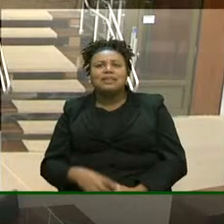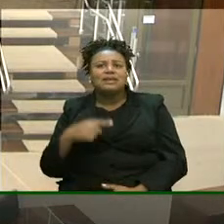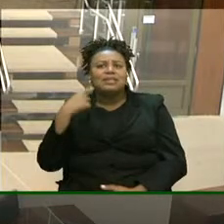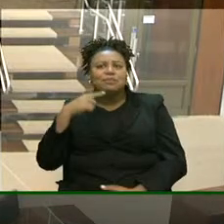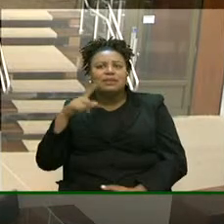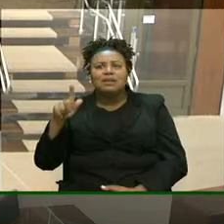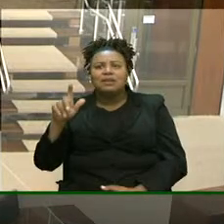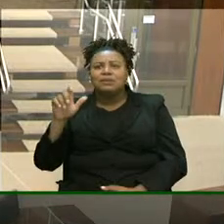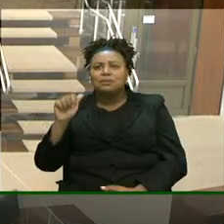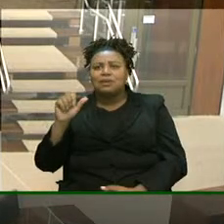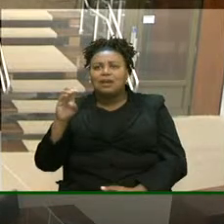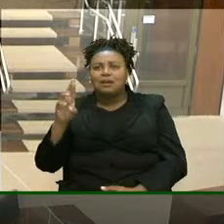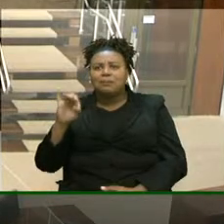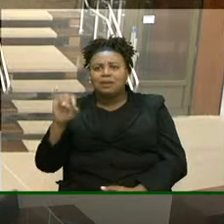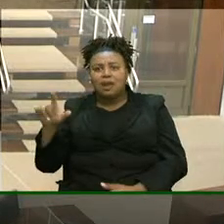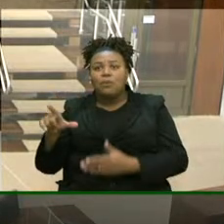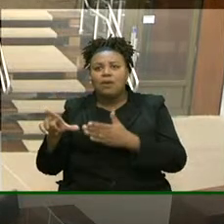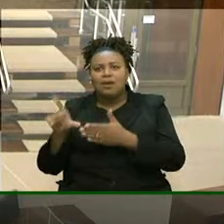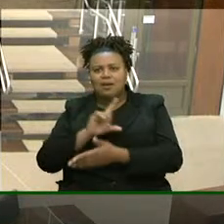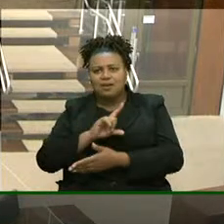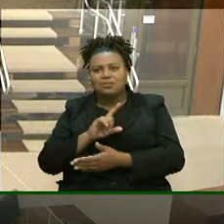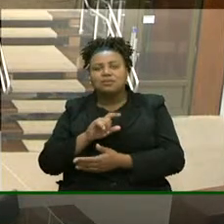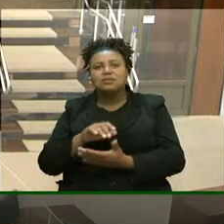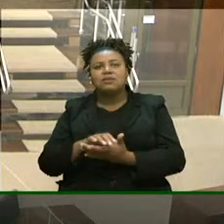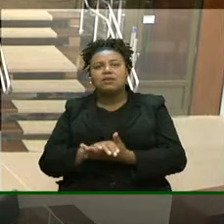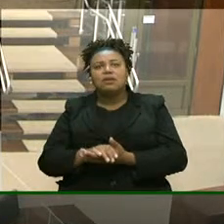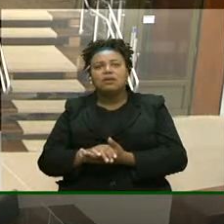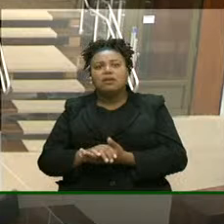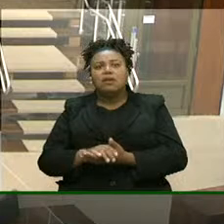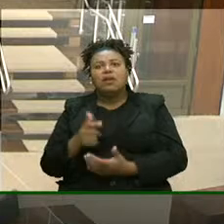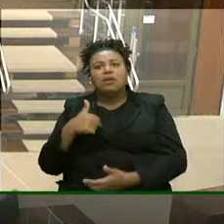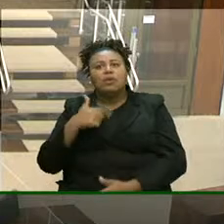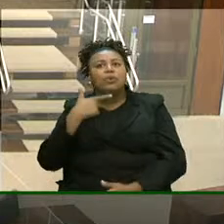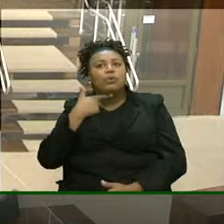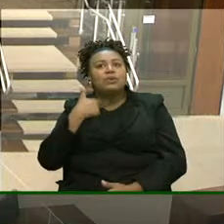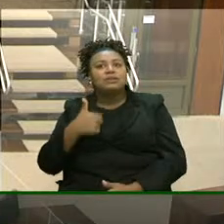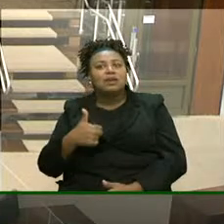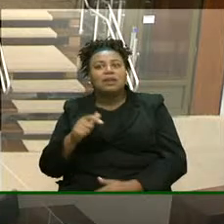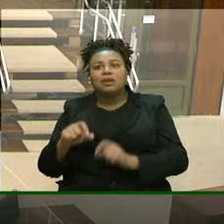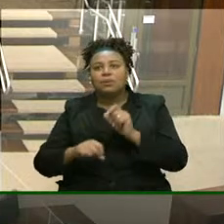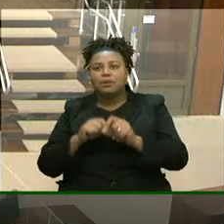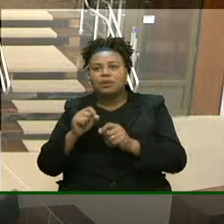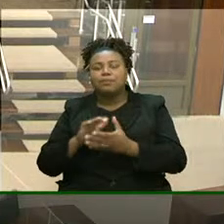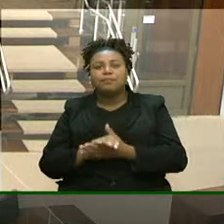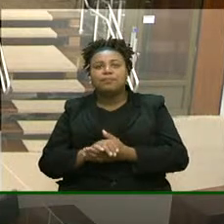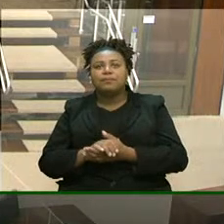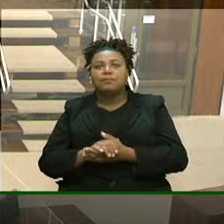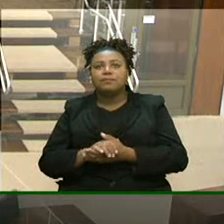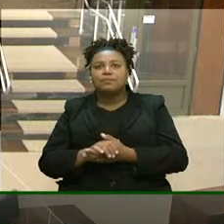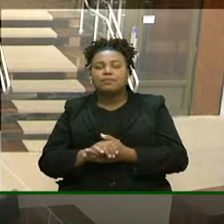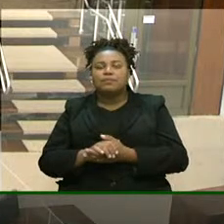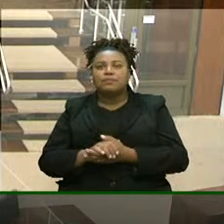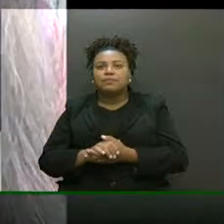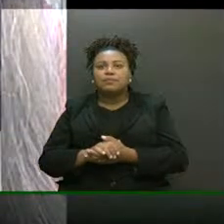Deputado Gabriel, antes disso, eu gostaria de...